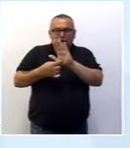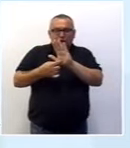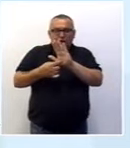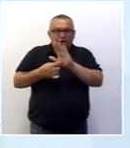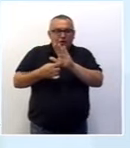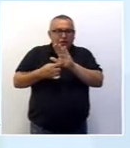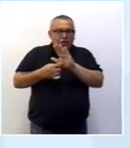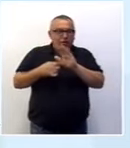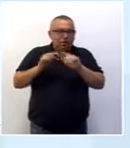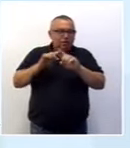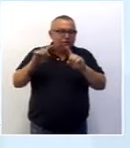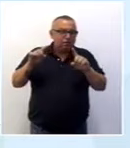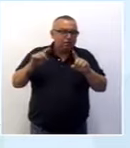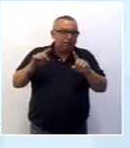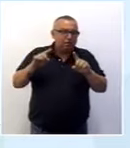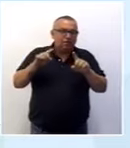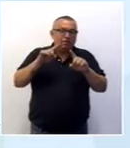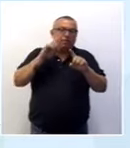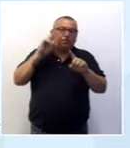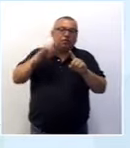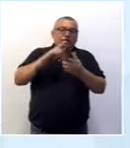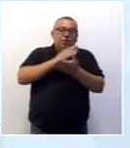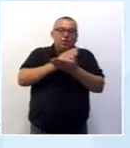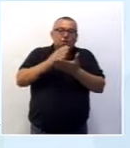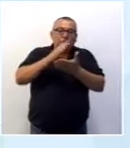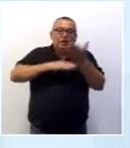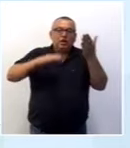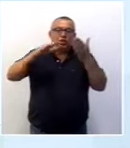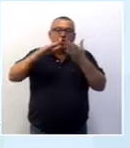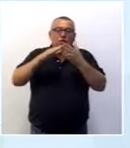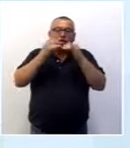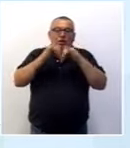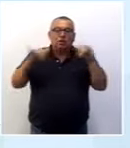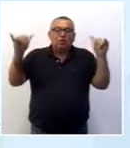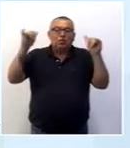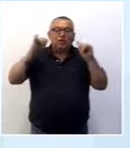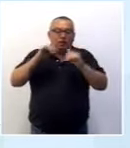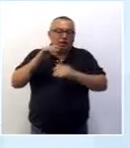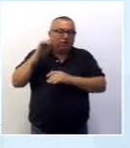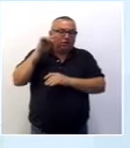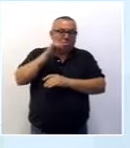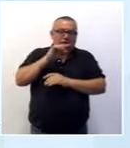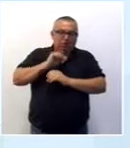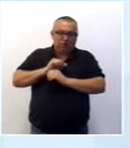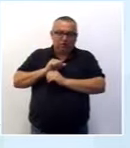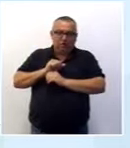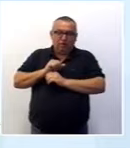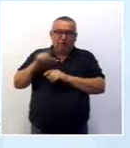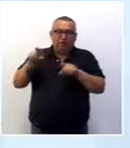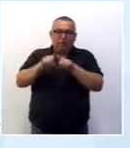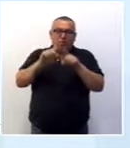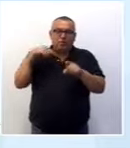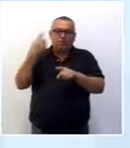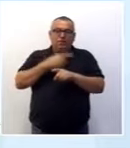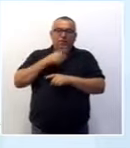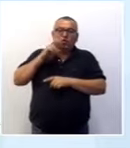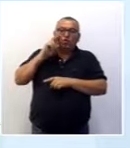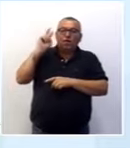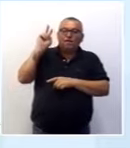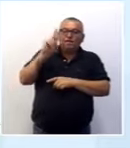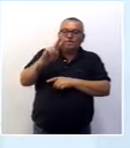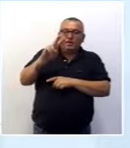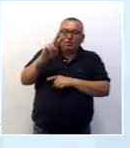aqui o princípio, né? A gente tem todo o espectro eletromagnético aí, tá? Então, a gente só enxerga